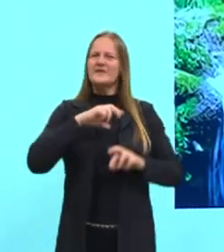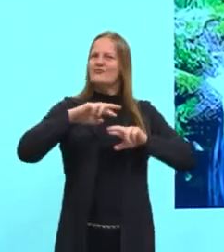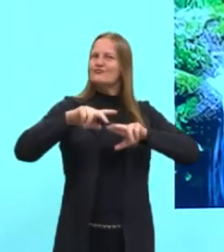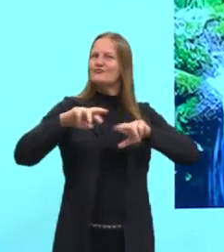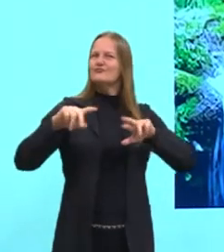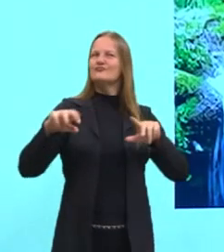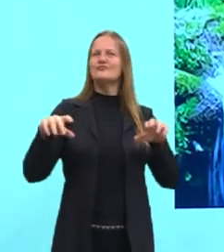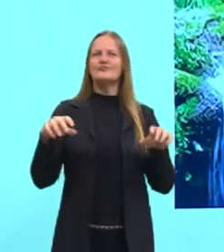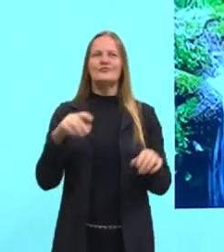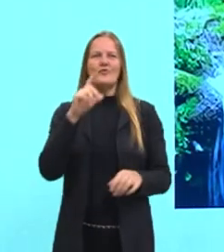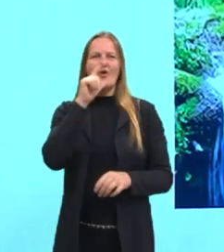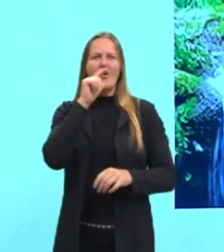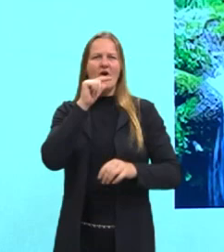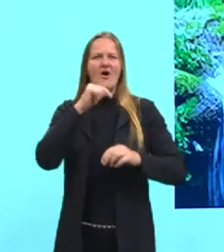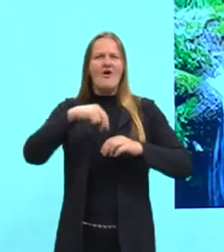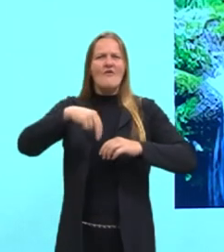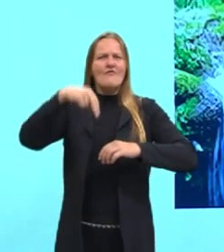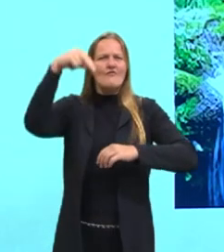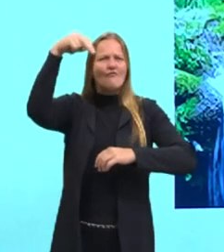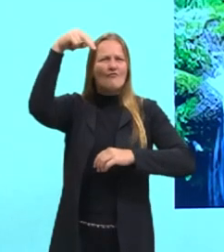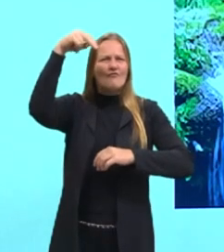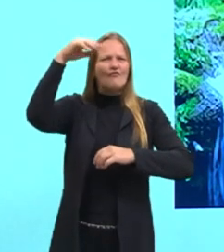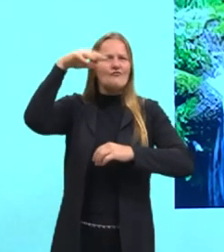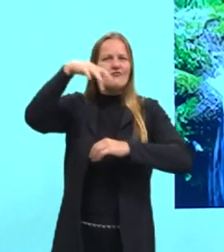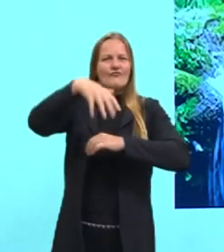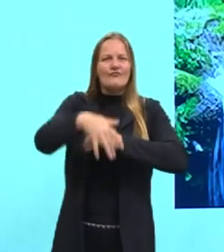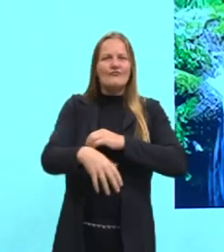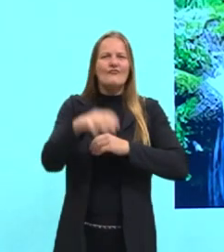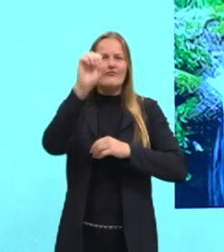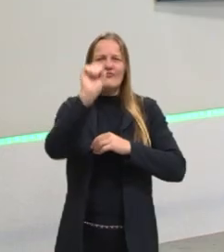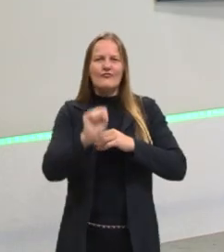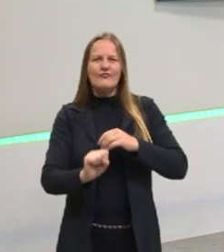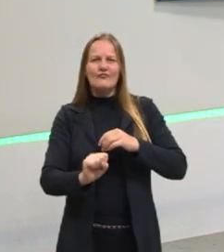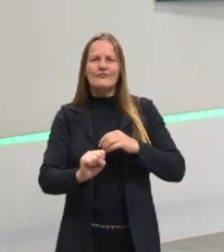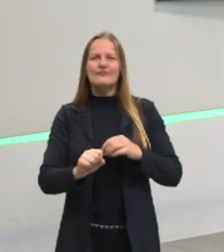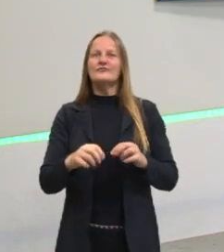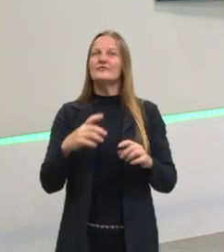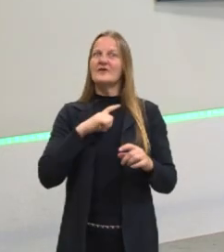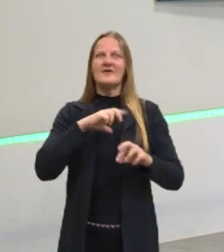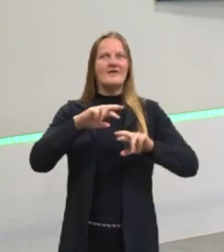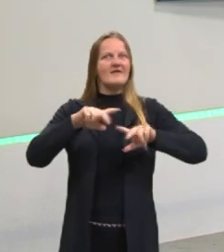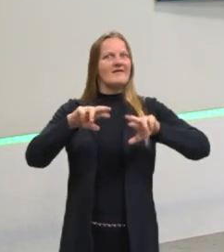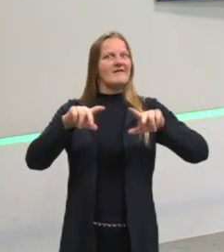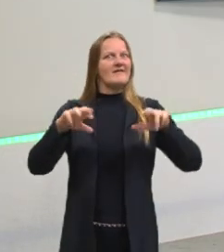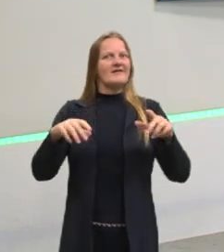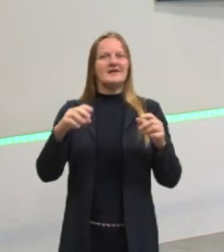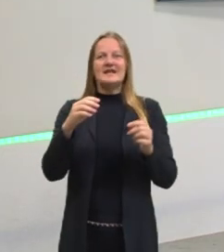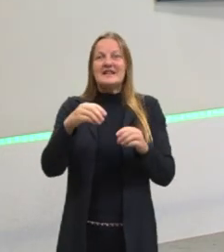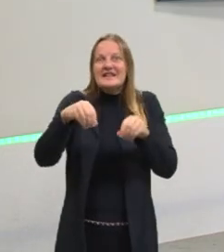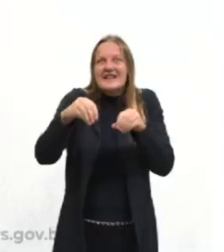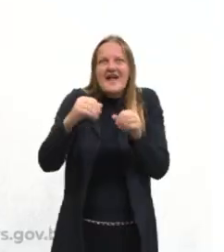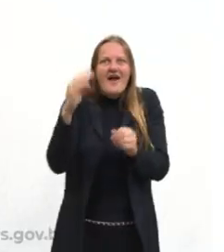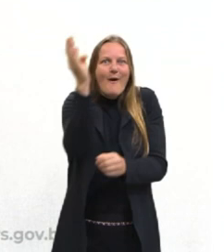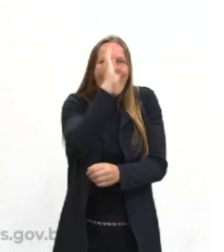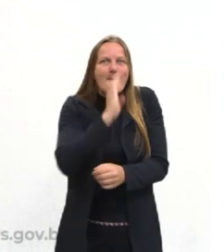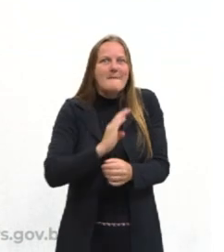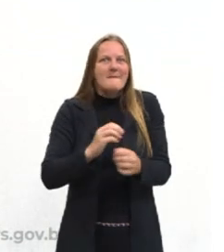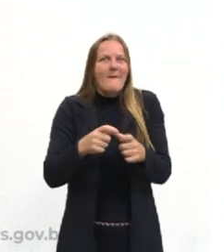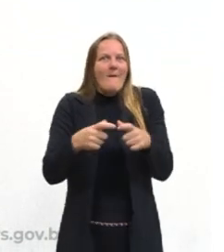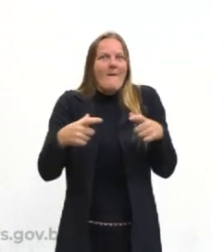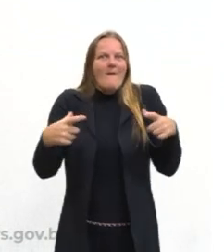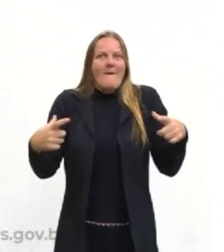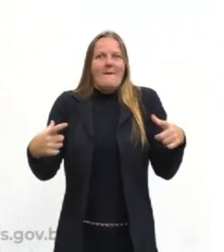terras no Norte temos terras aí no Sul não é extremamente grande o território brasileiro está